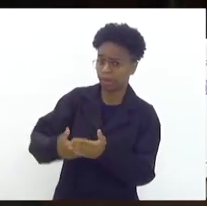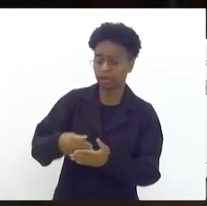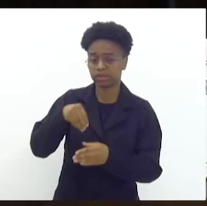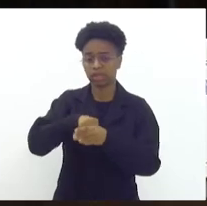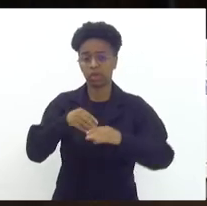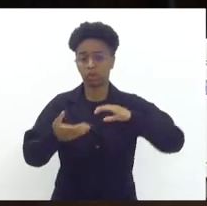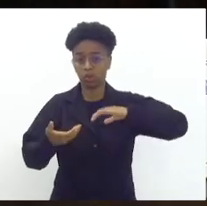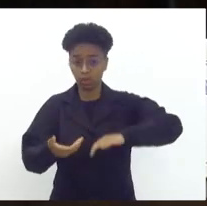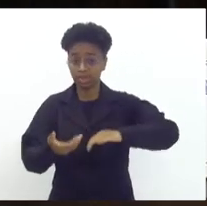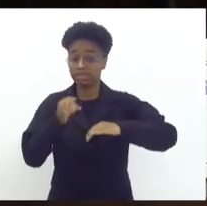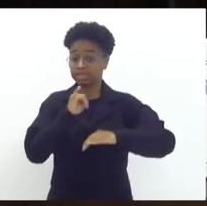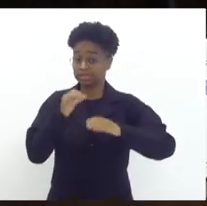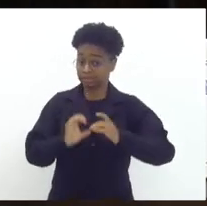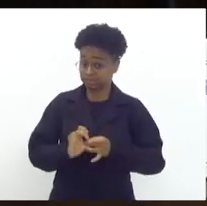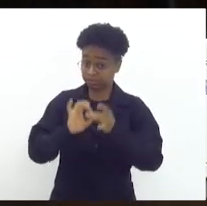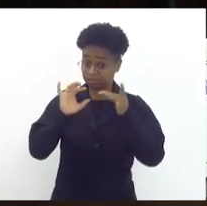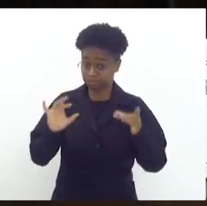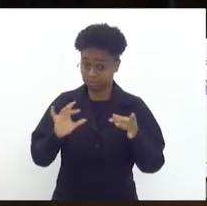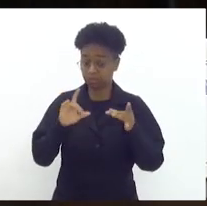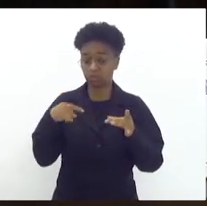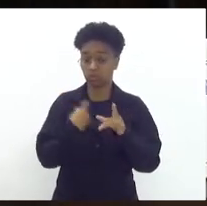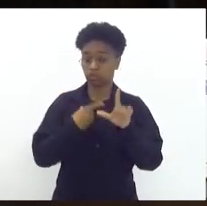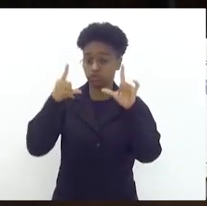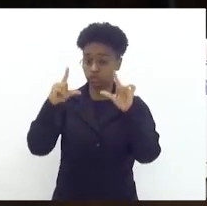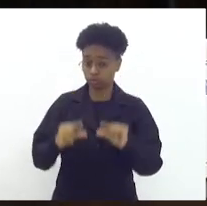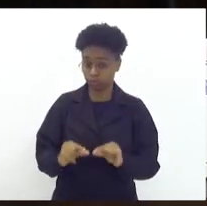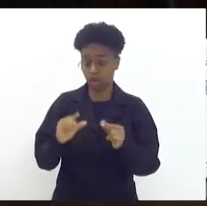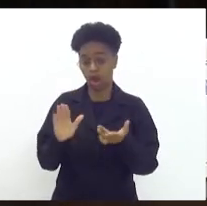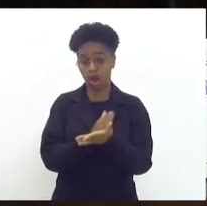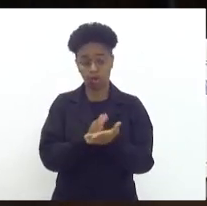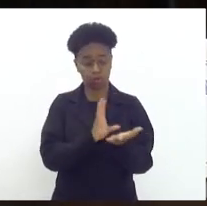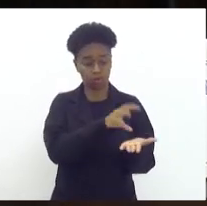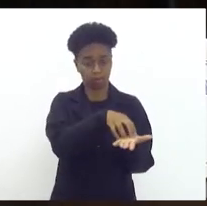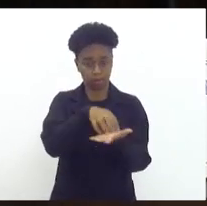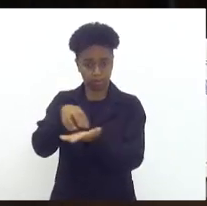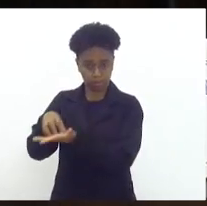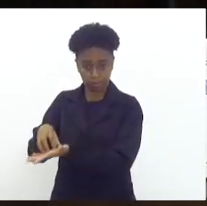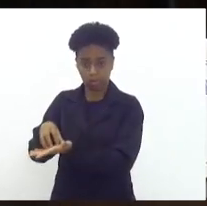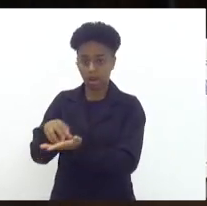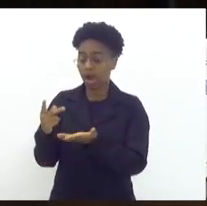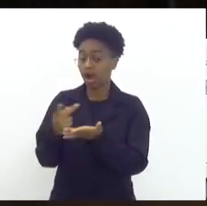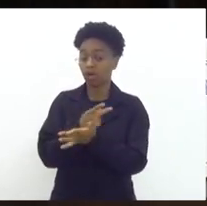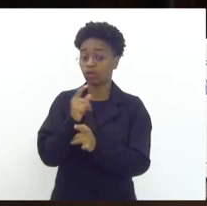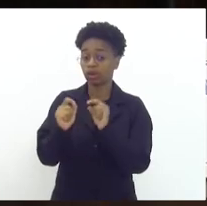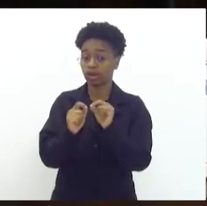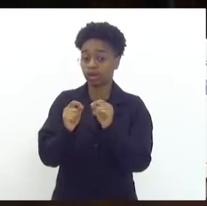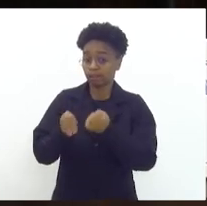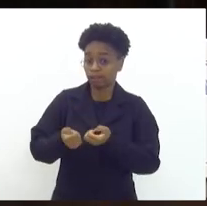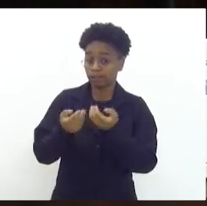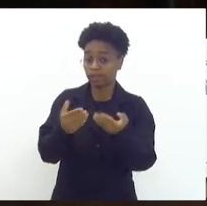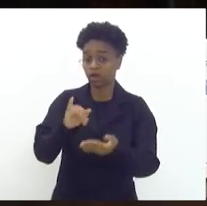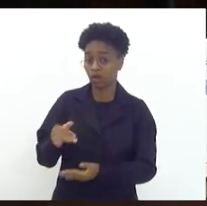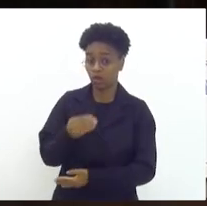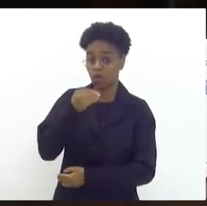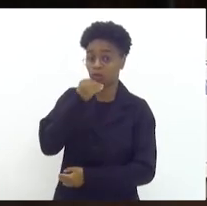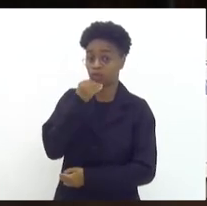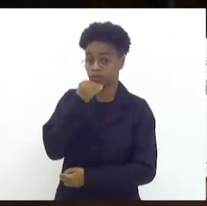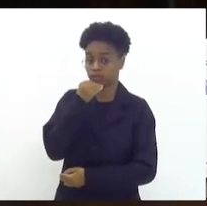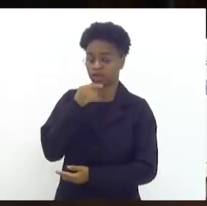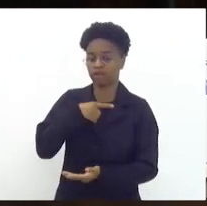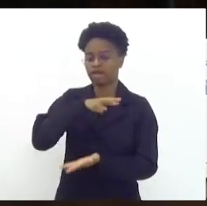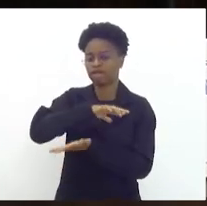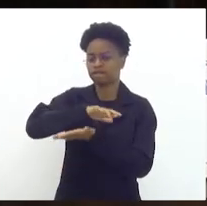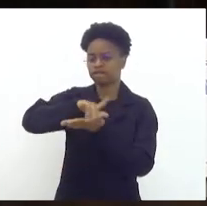Nacional quando se permite redução em algumas categorias você acaba dando a oportunidade para que